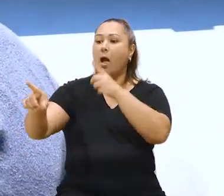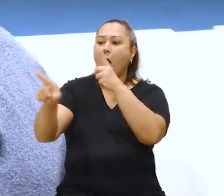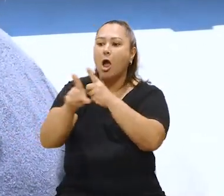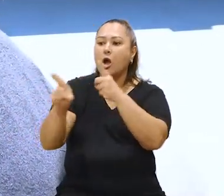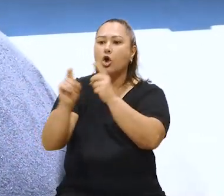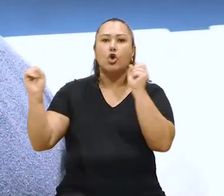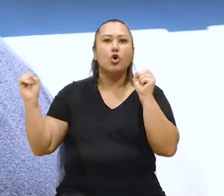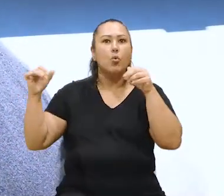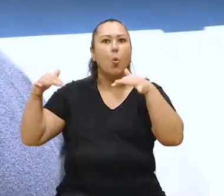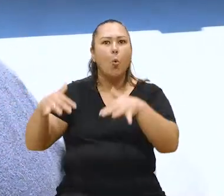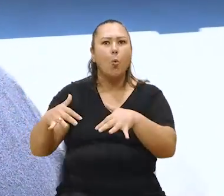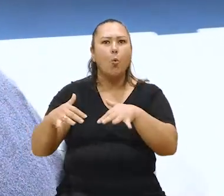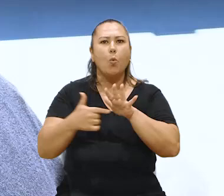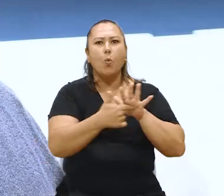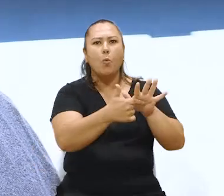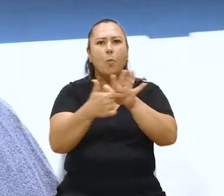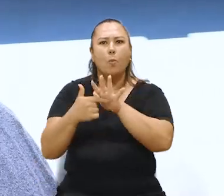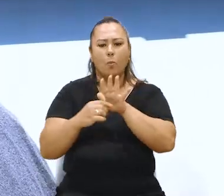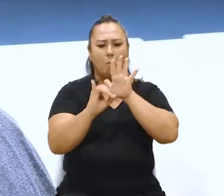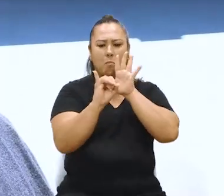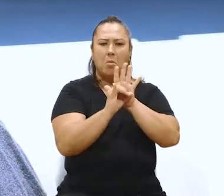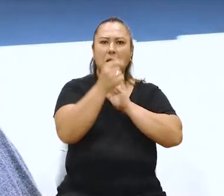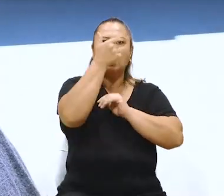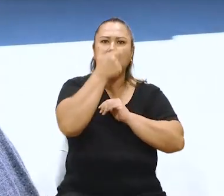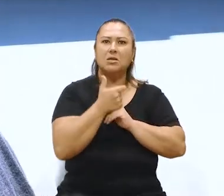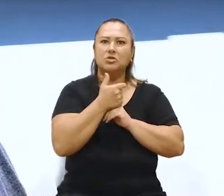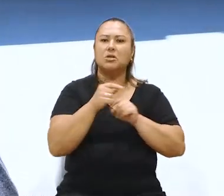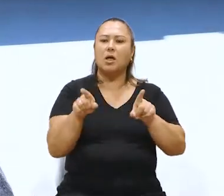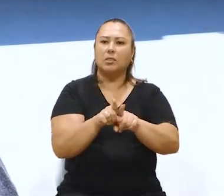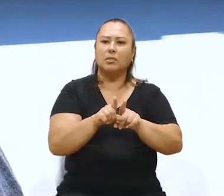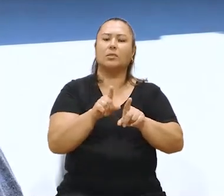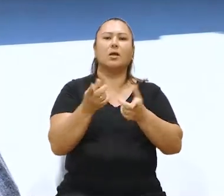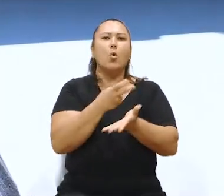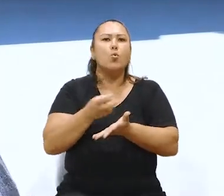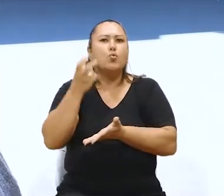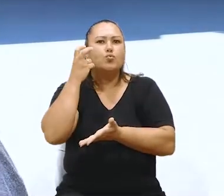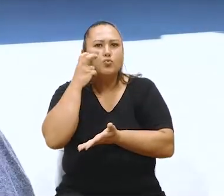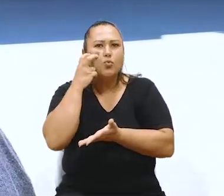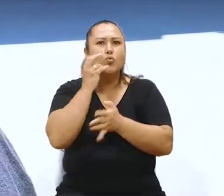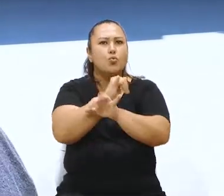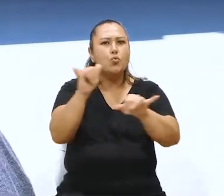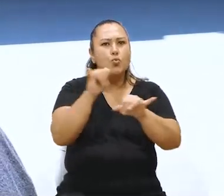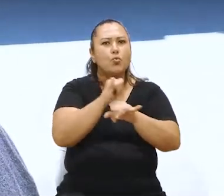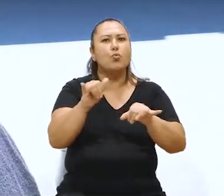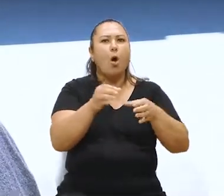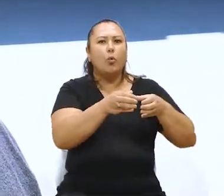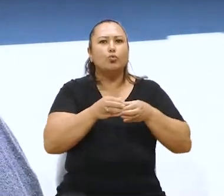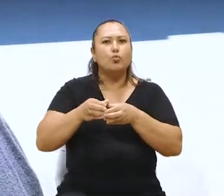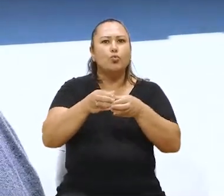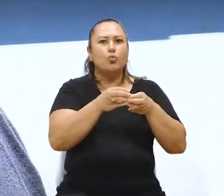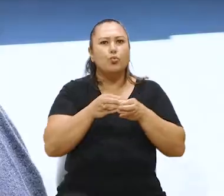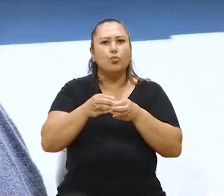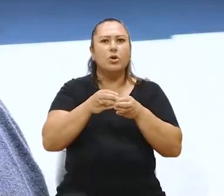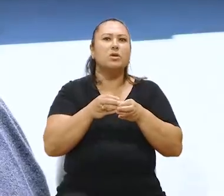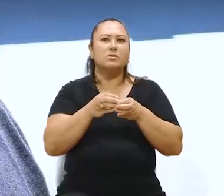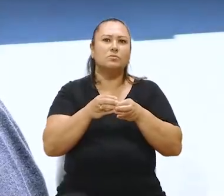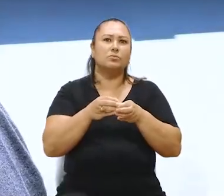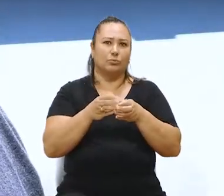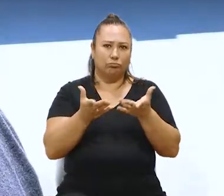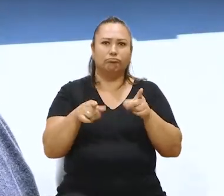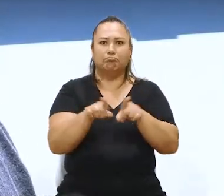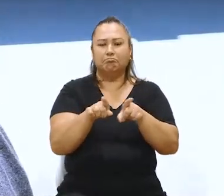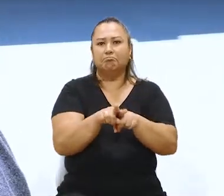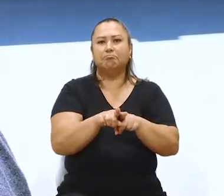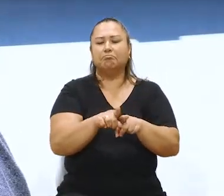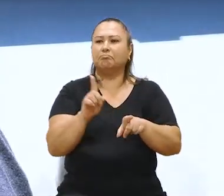sendo um espaço de encontro, um espaço de resgate da identidade, de fomento da cultura, do